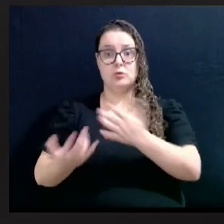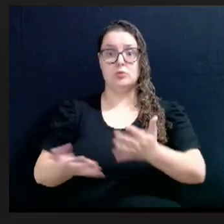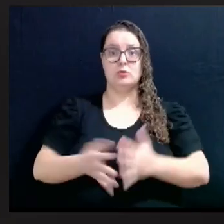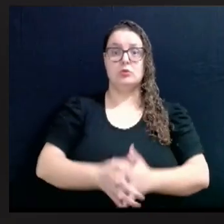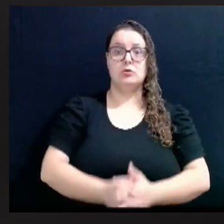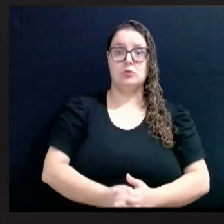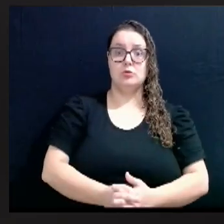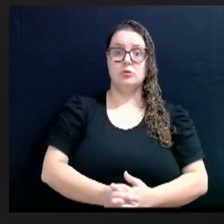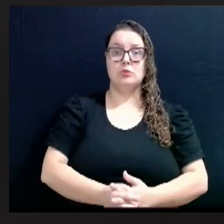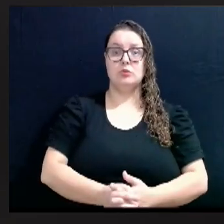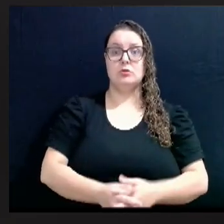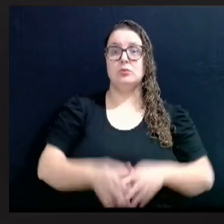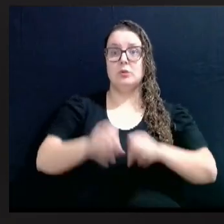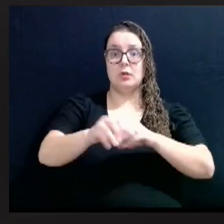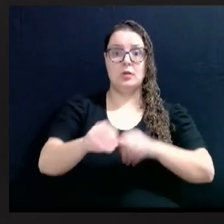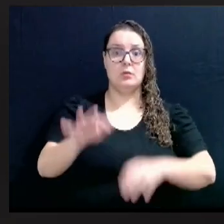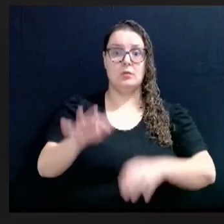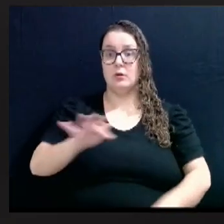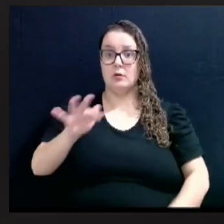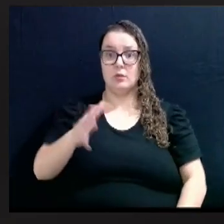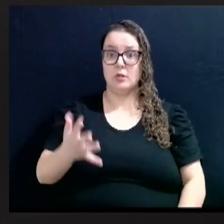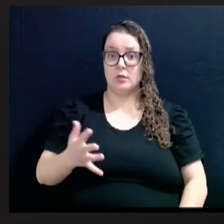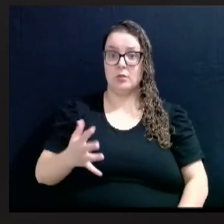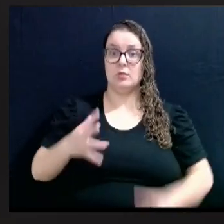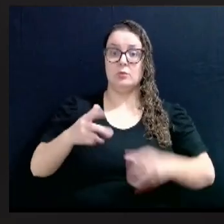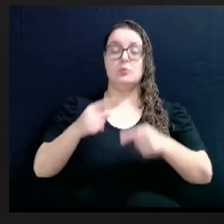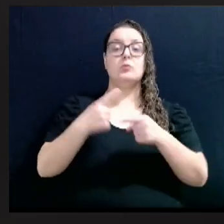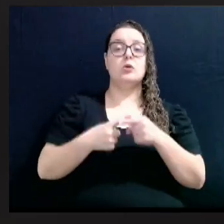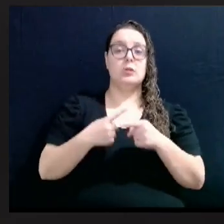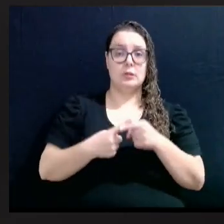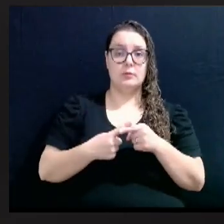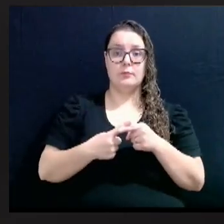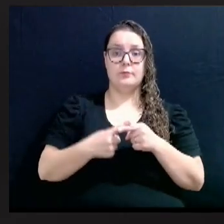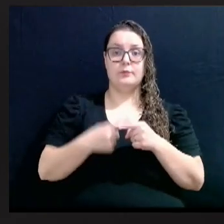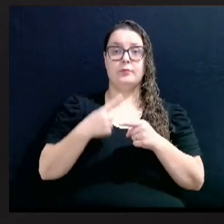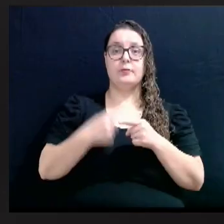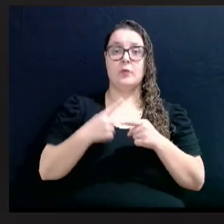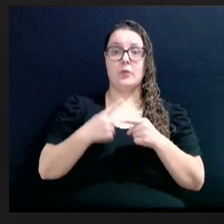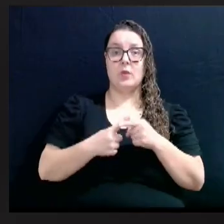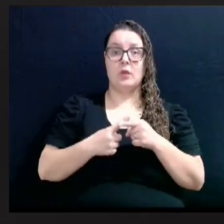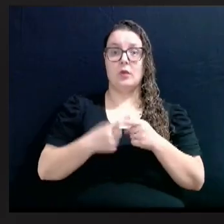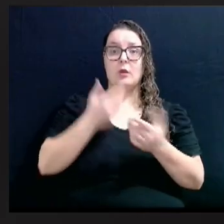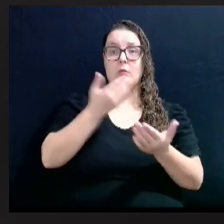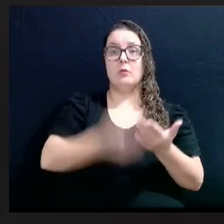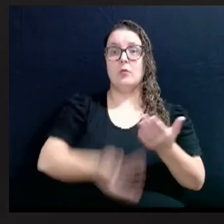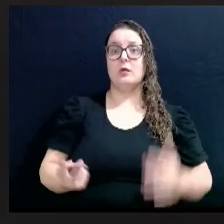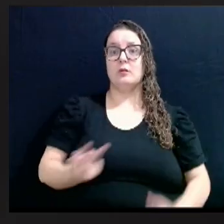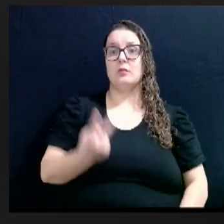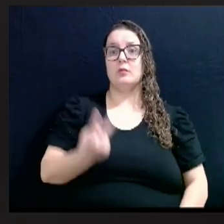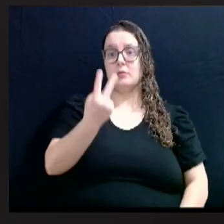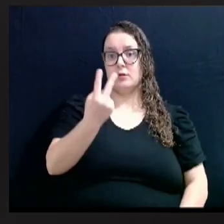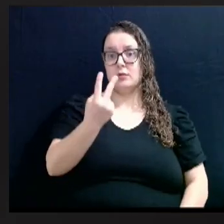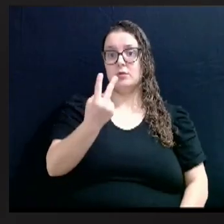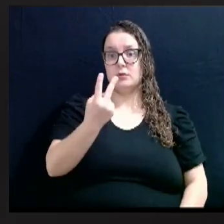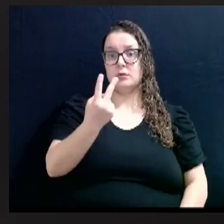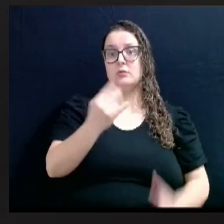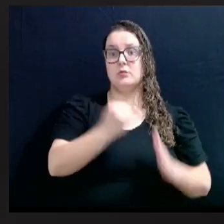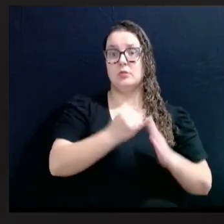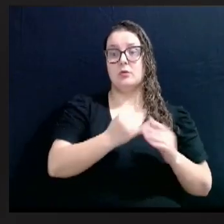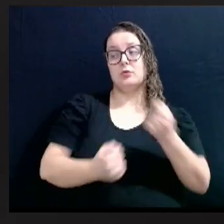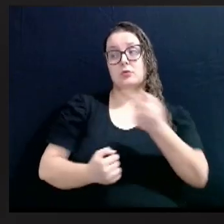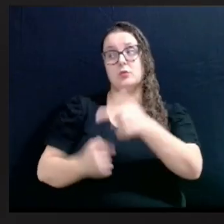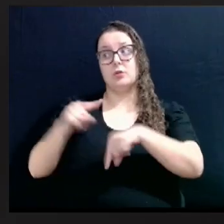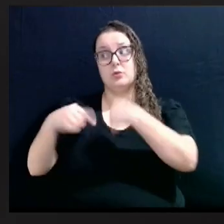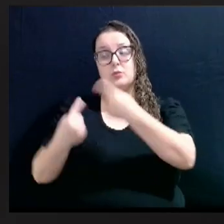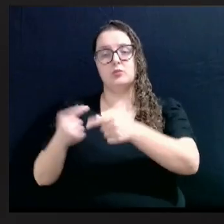educação, faculdades e tudo mais. Por quê? Porque a desvalorização do seu imóvel ela é menor do que em outros lugares. Tá?